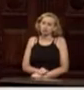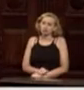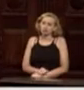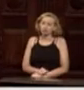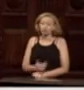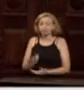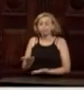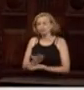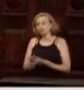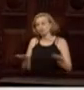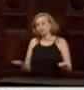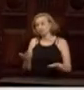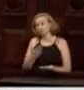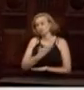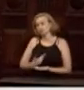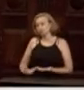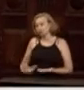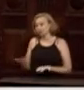governo logo a seguir.